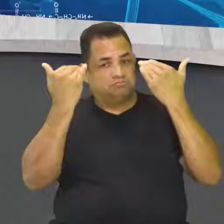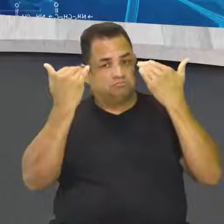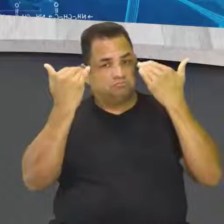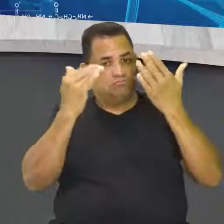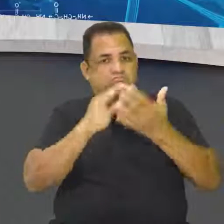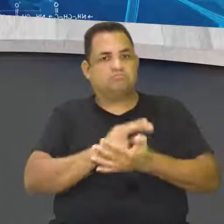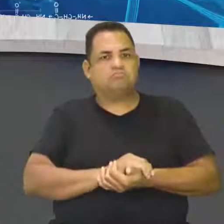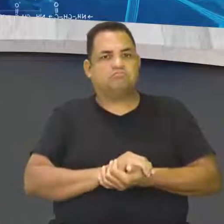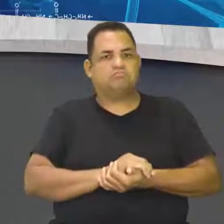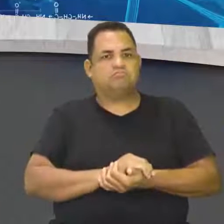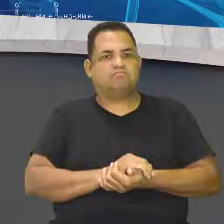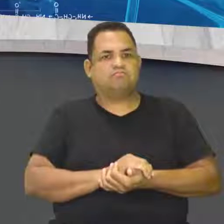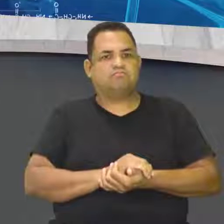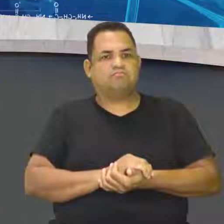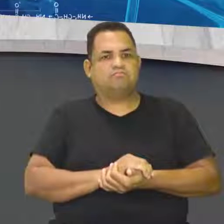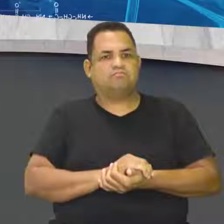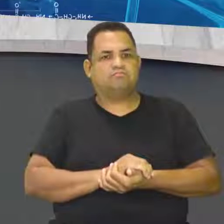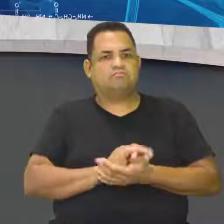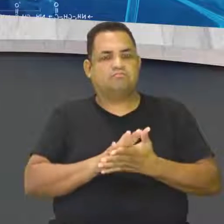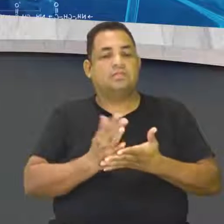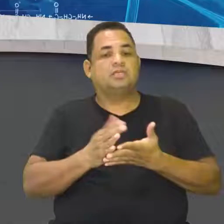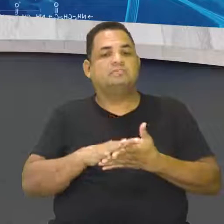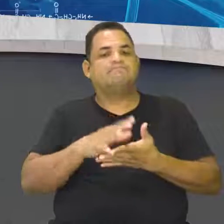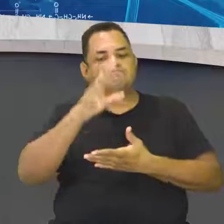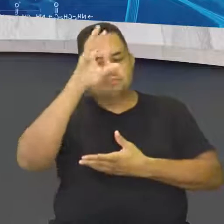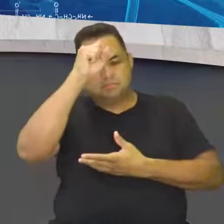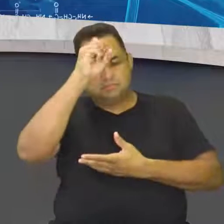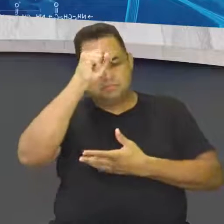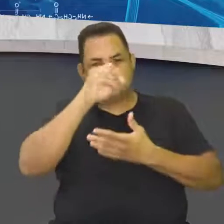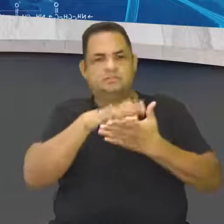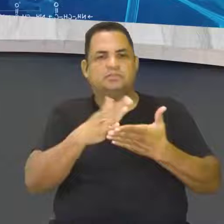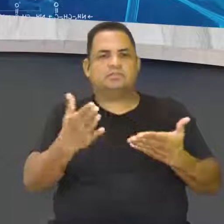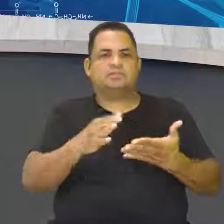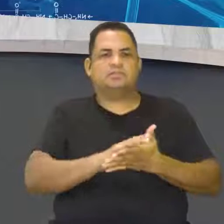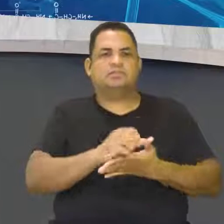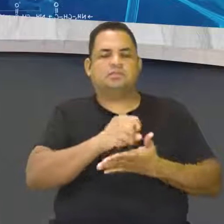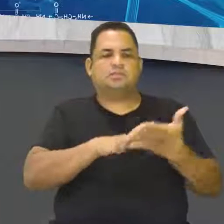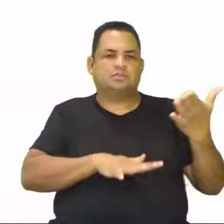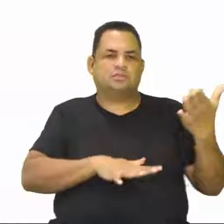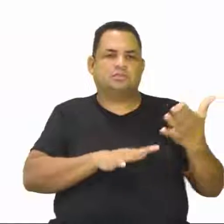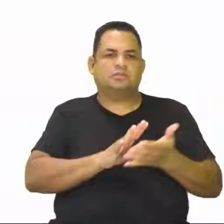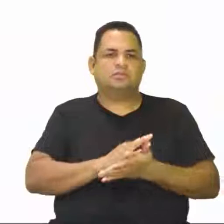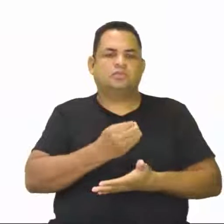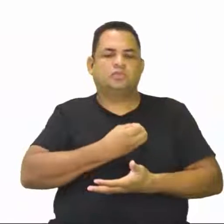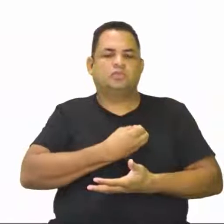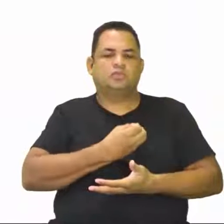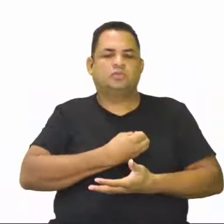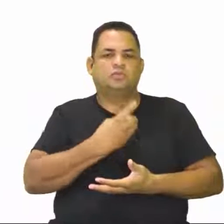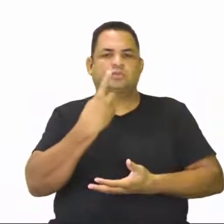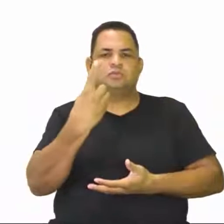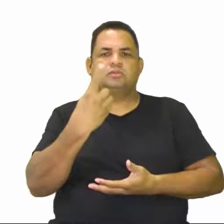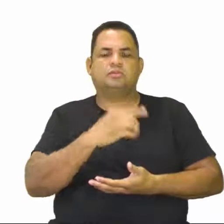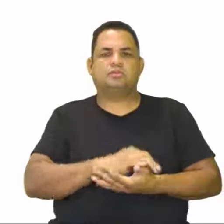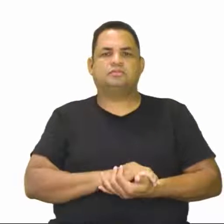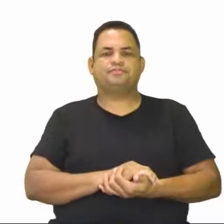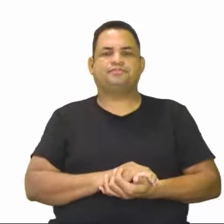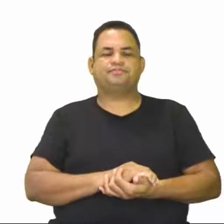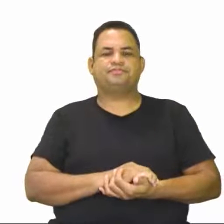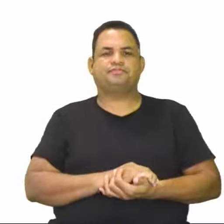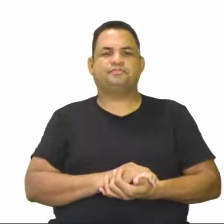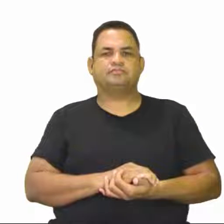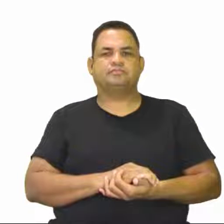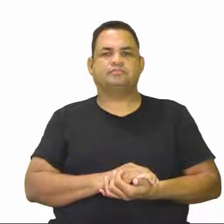e pegar o esclarecimento da questão. Vamos lá então, lá para a questão número 1, vamos lá pessoal. Vamos